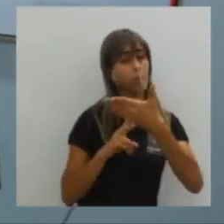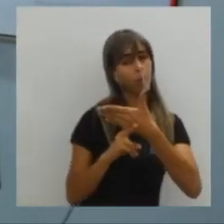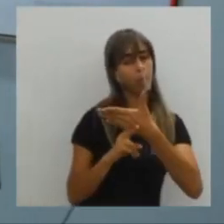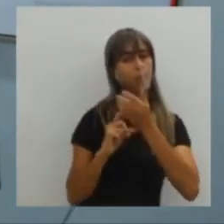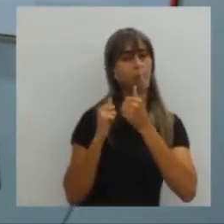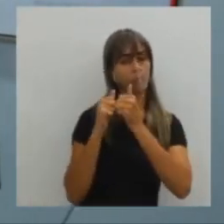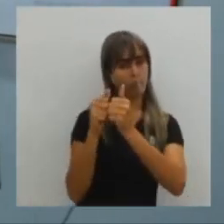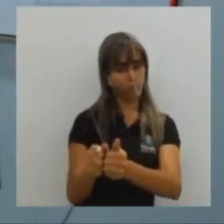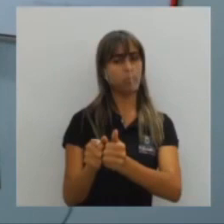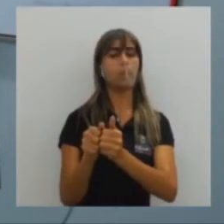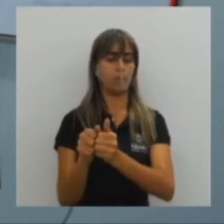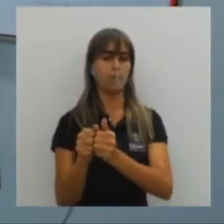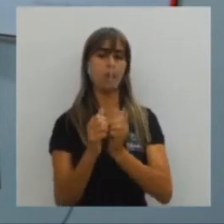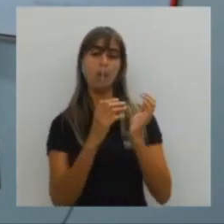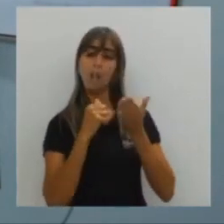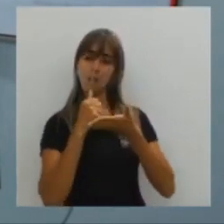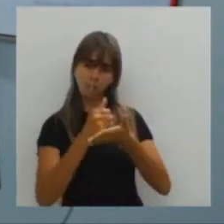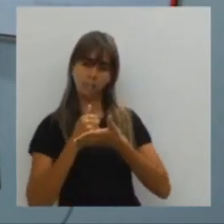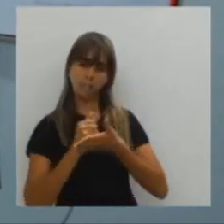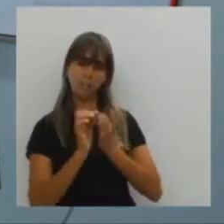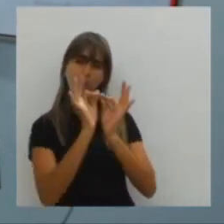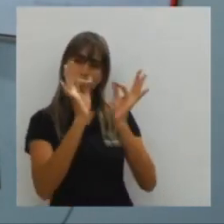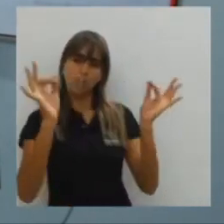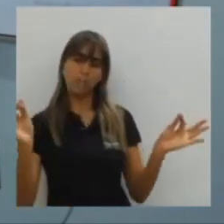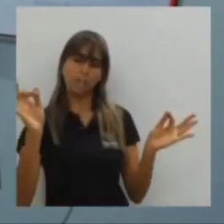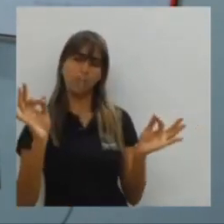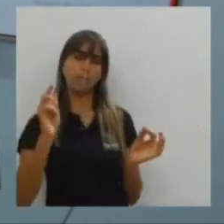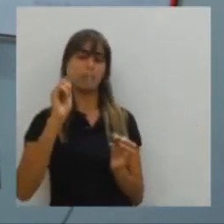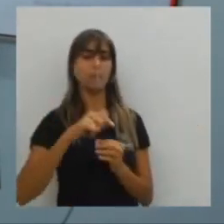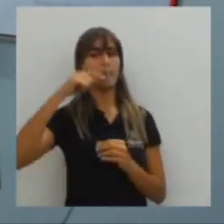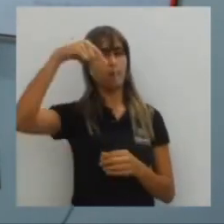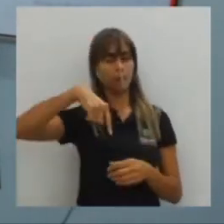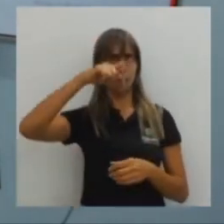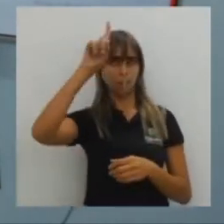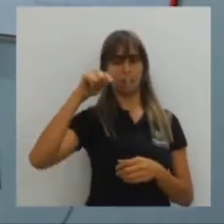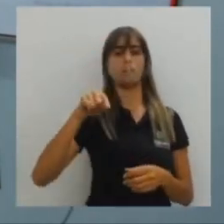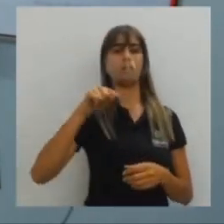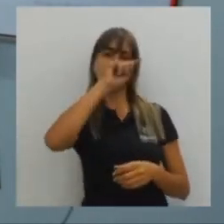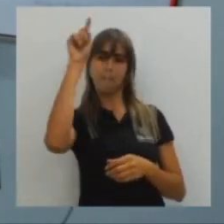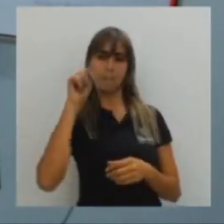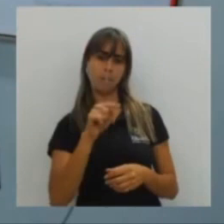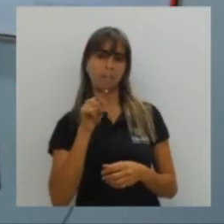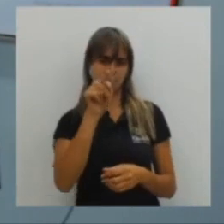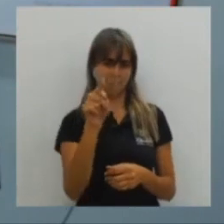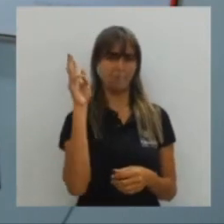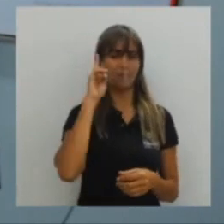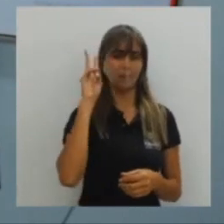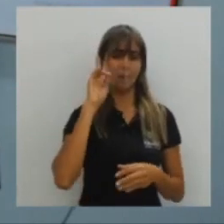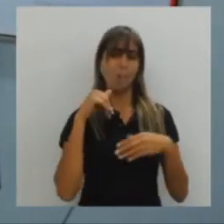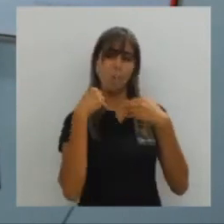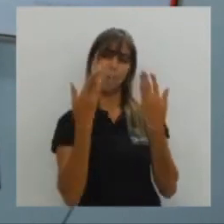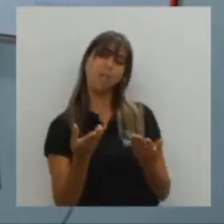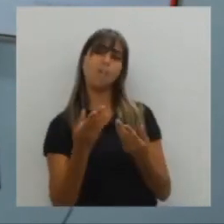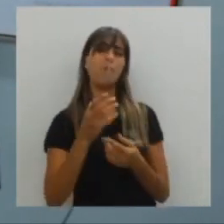auxiliar que vai me ajudar nesse processo de montar frases negativas e de montar perguntas. E aí, será que vocês lembram qual